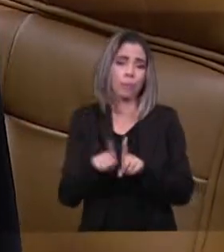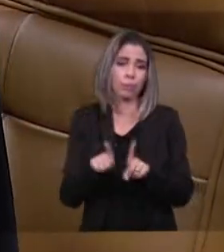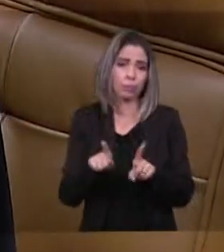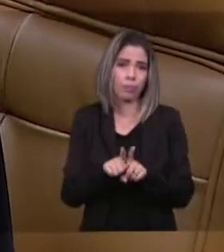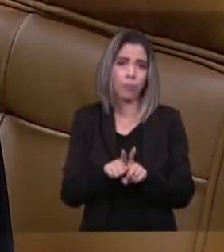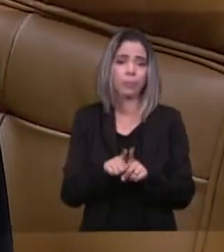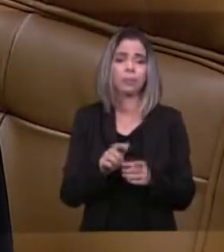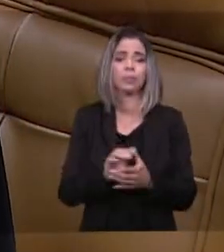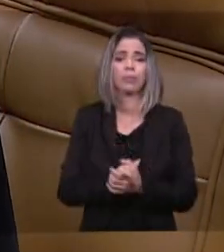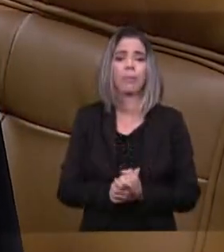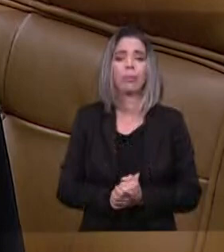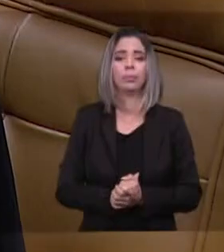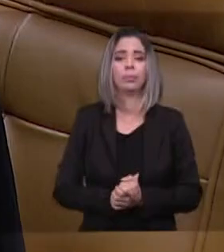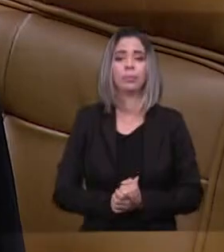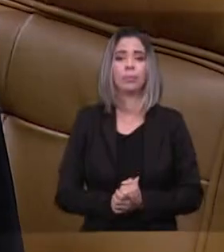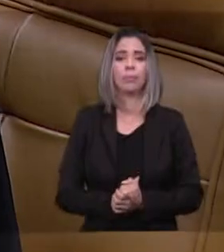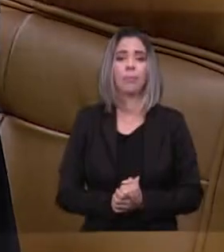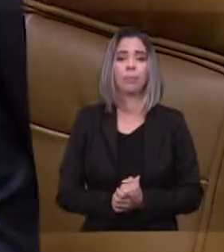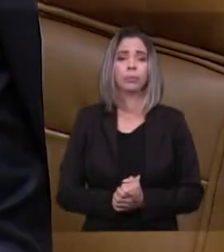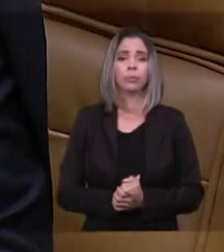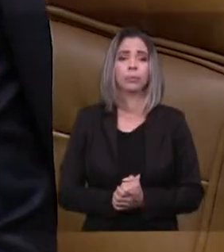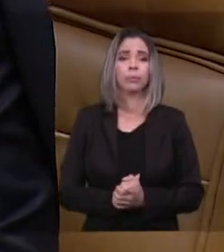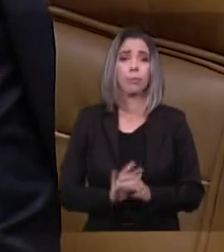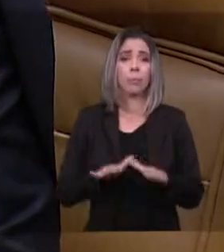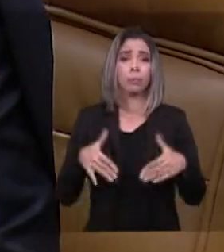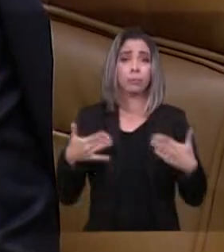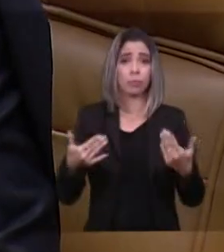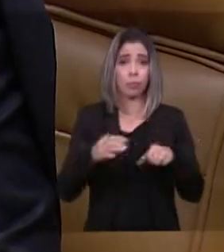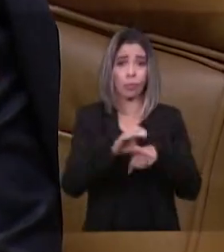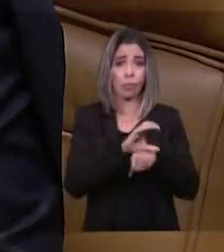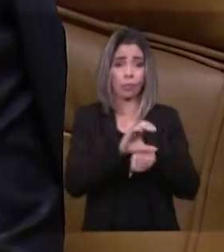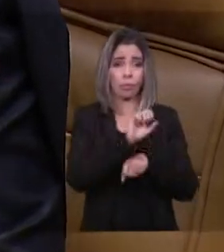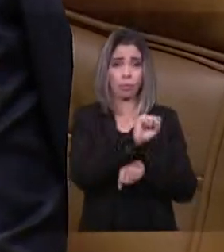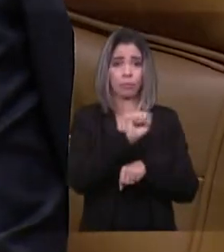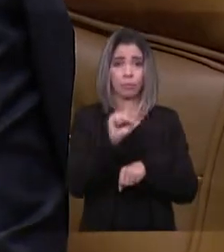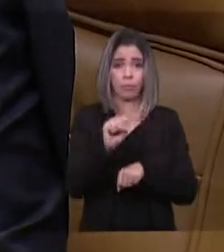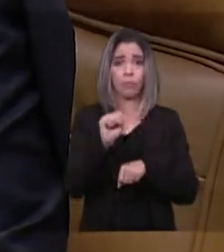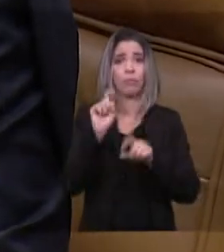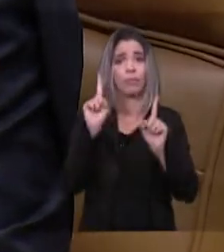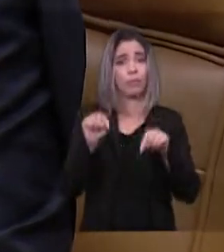Volto ao meu texto. Embora a Constituição de 88 seja